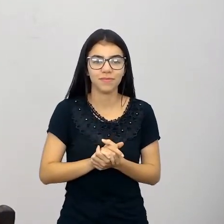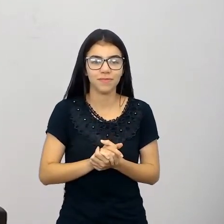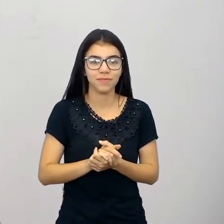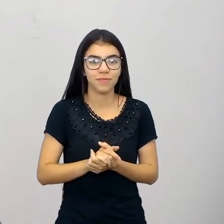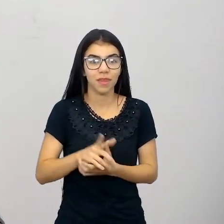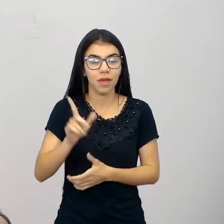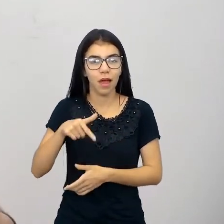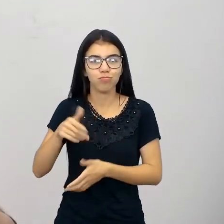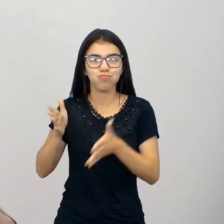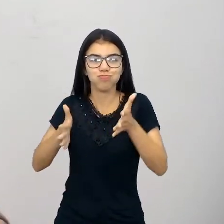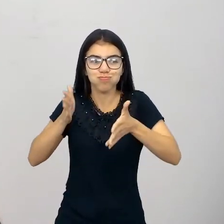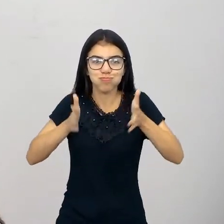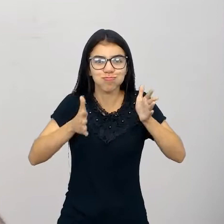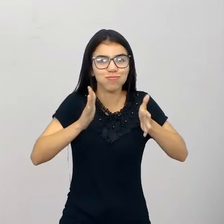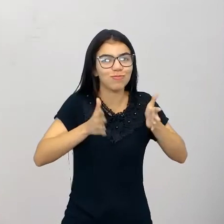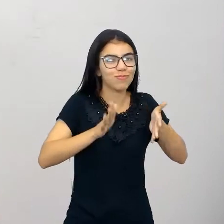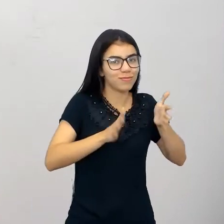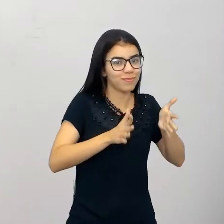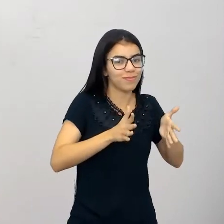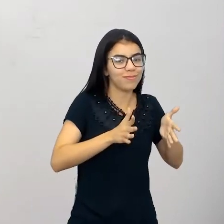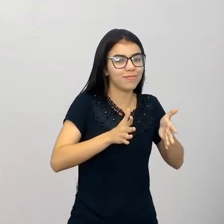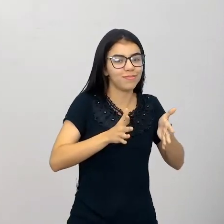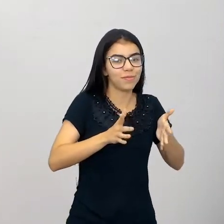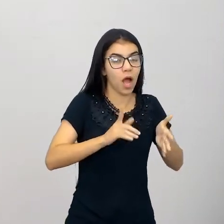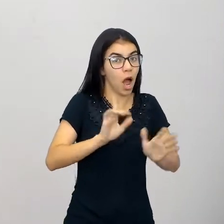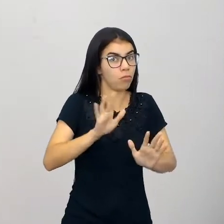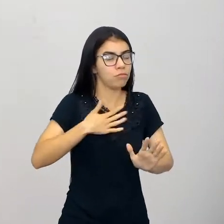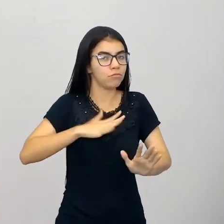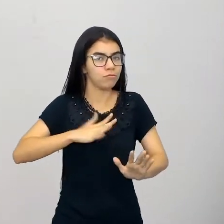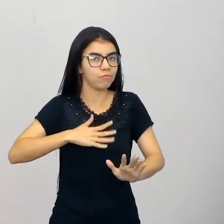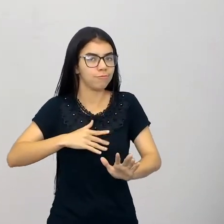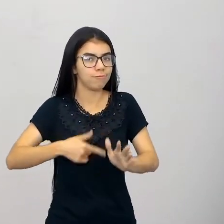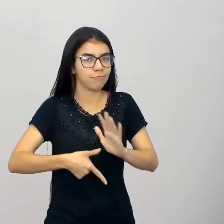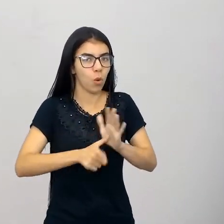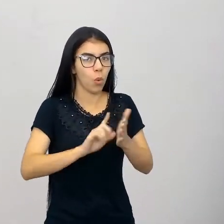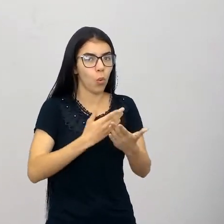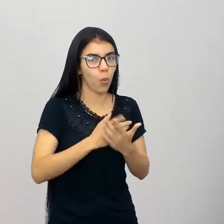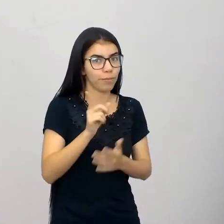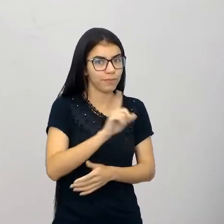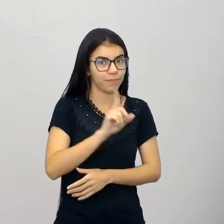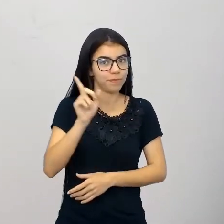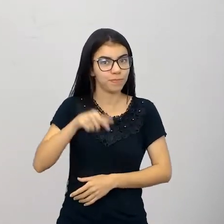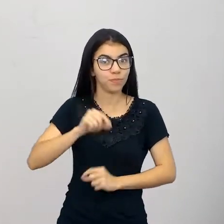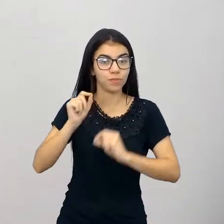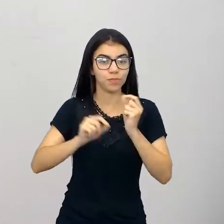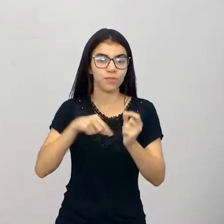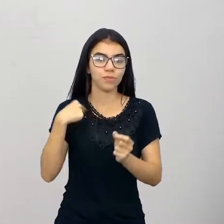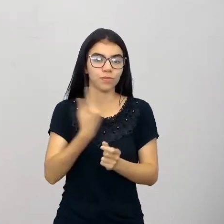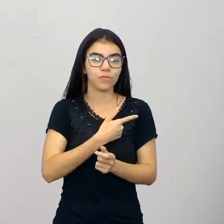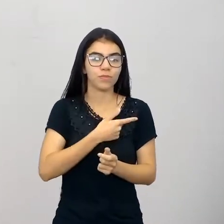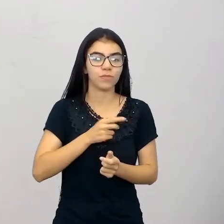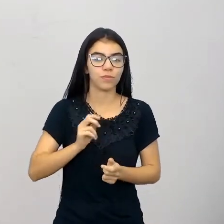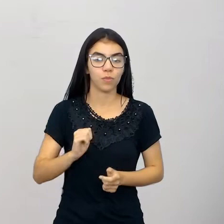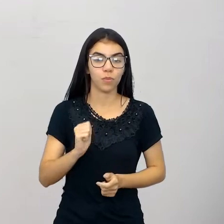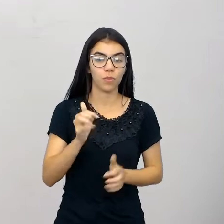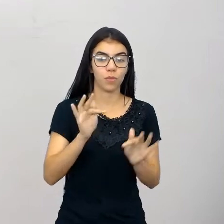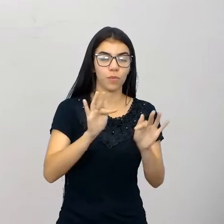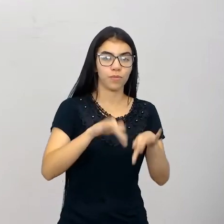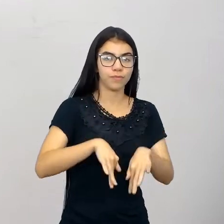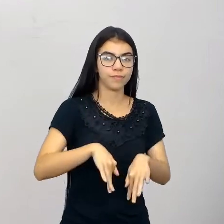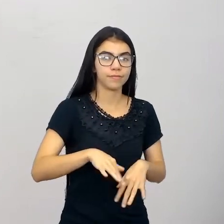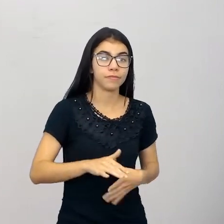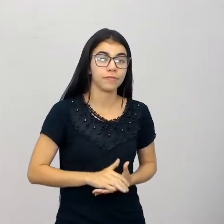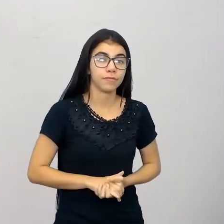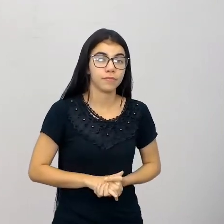foi uma viagem espetacular. Não é a última aula. Não vai embora. Fica aí, tá certo? Porque estamos por uma reta final. E para essa reta